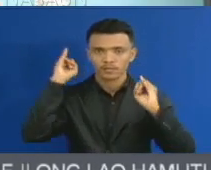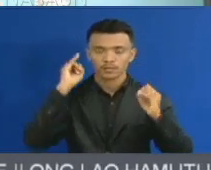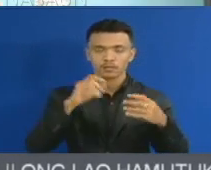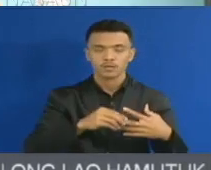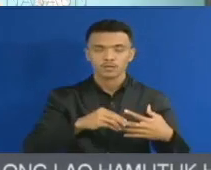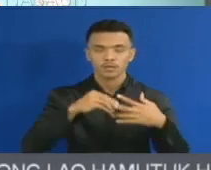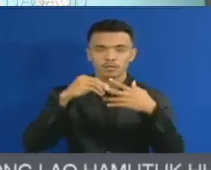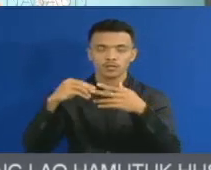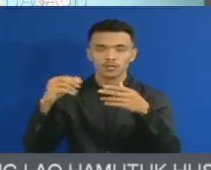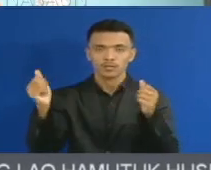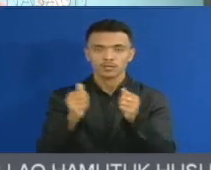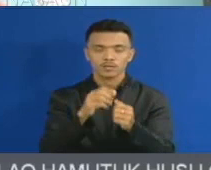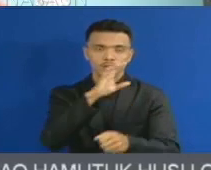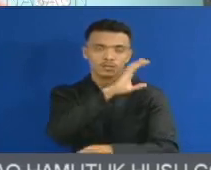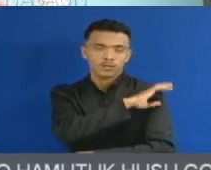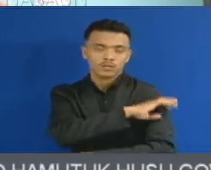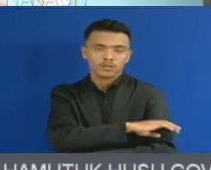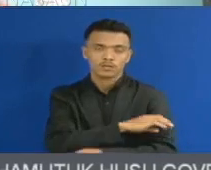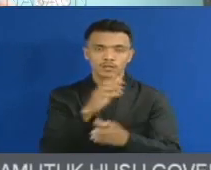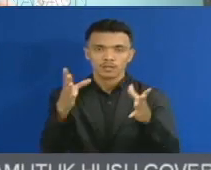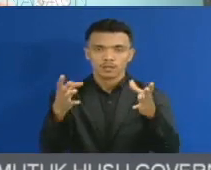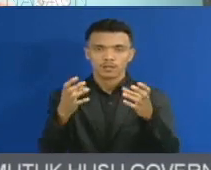liga ho situasaun seguransa. Ita kara kriya